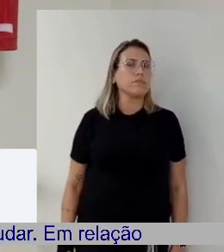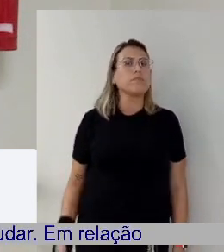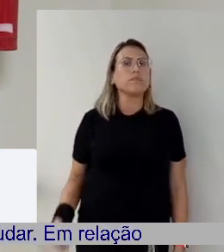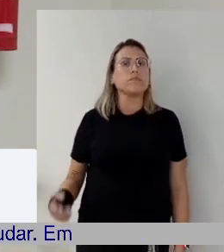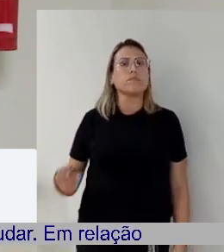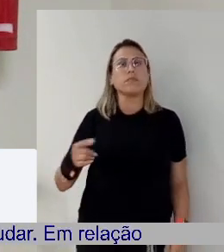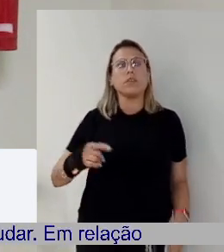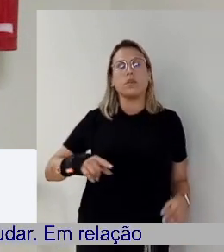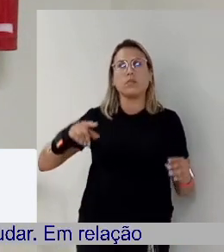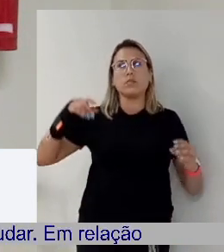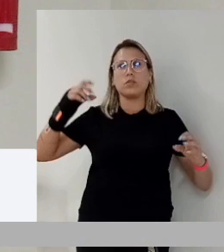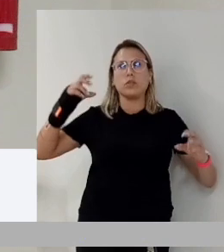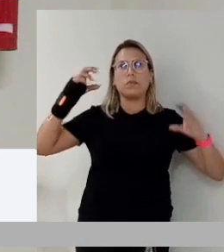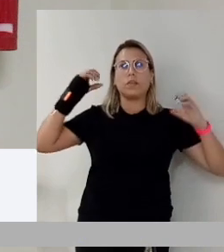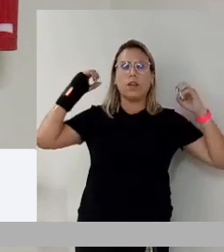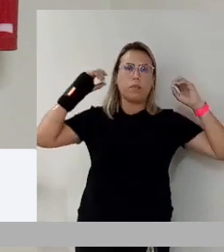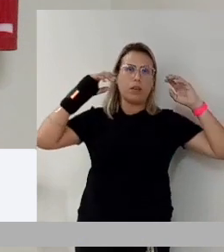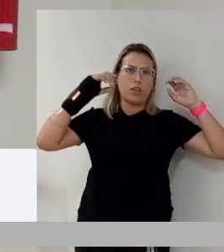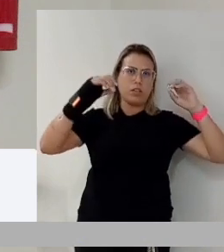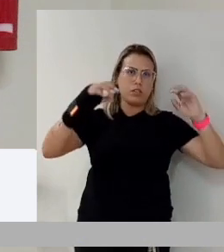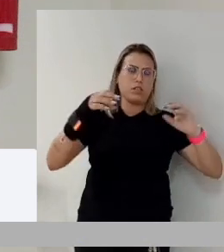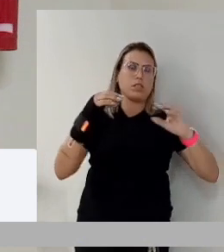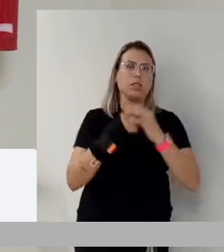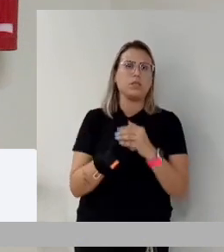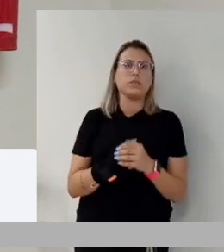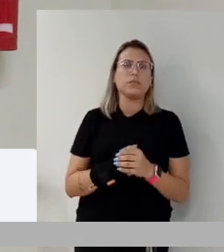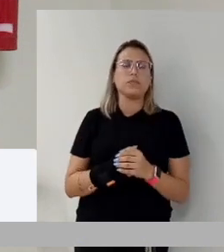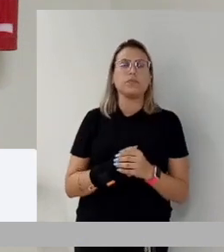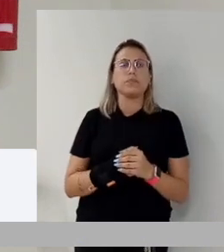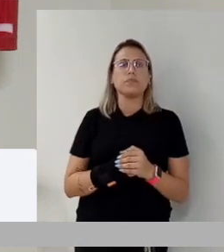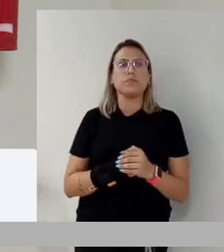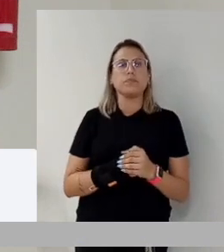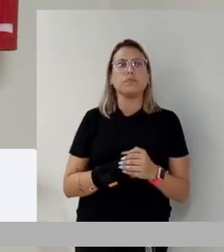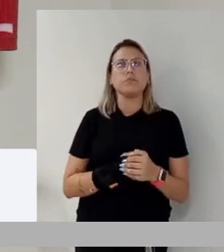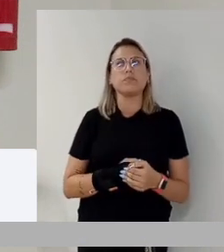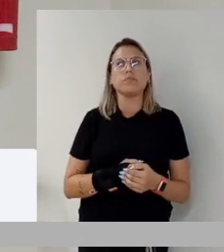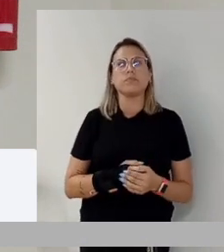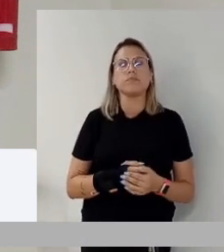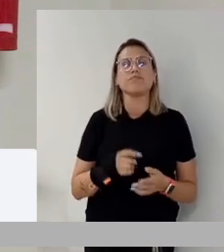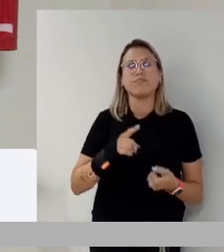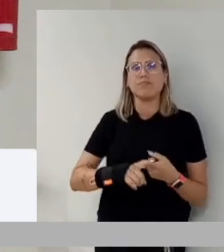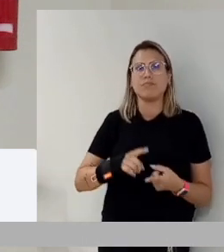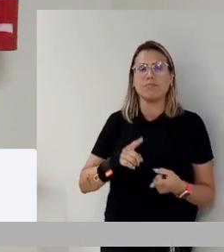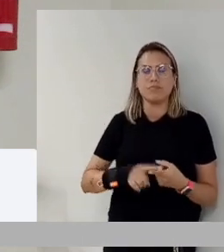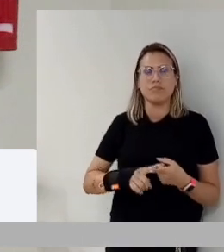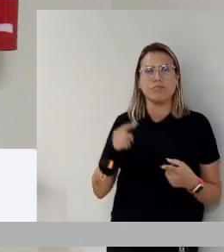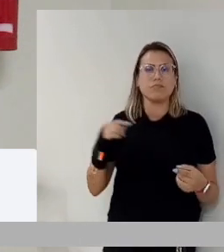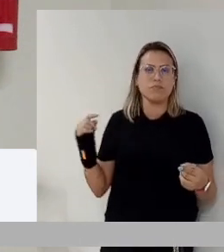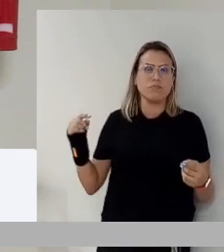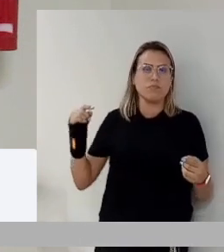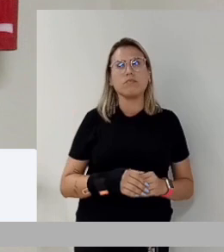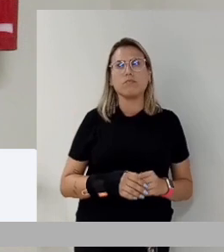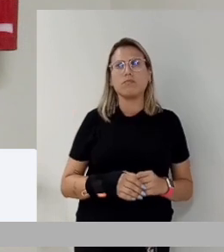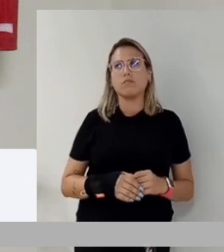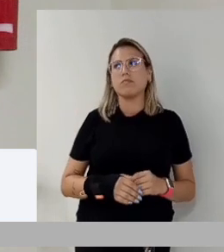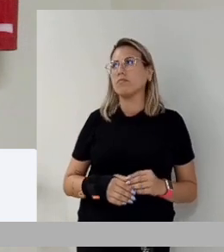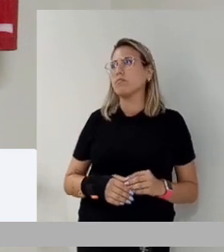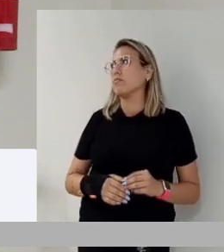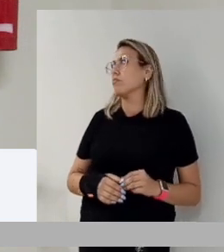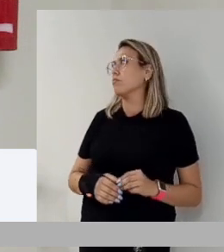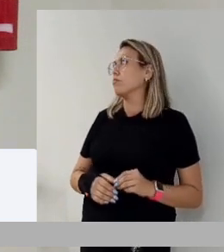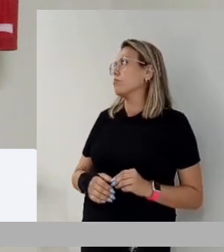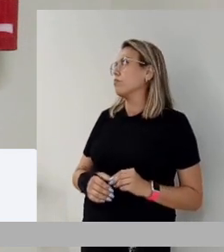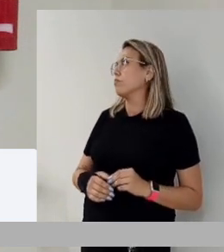à iluminação né iluminação pública também venho agradecer a